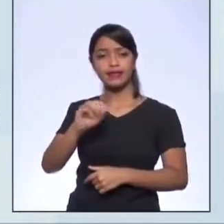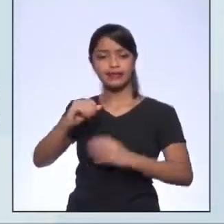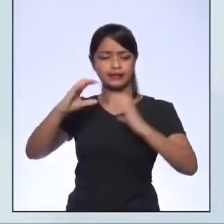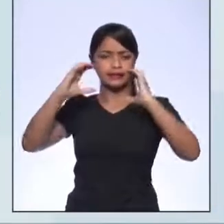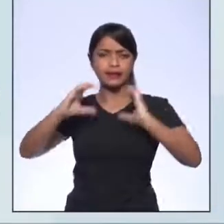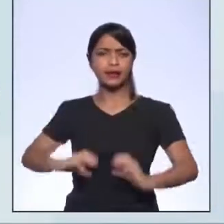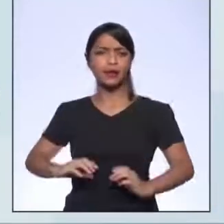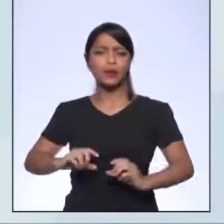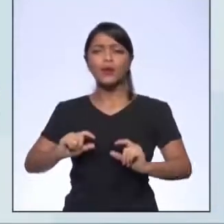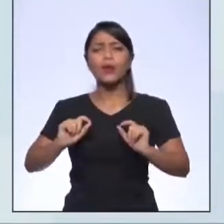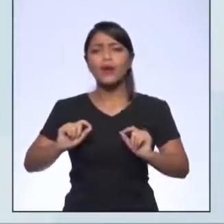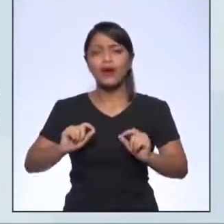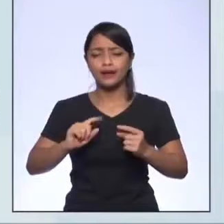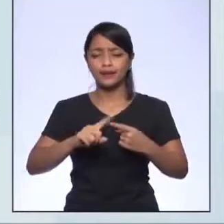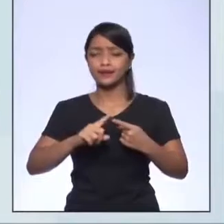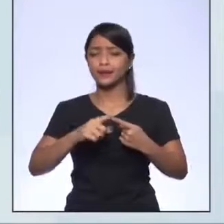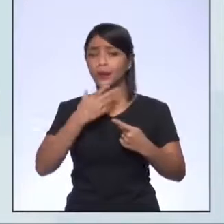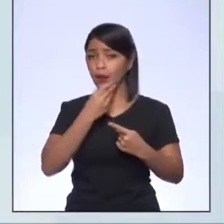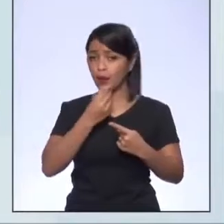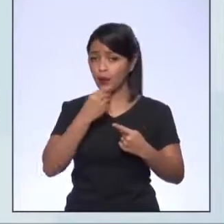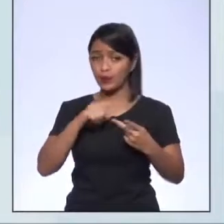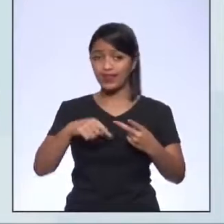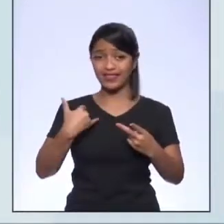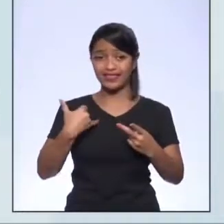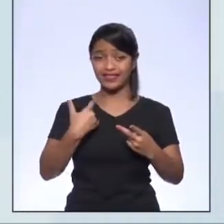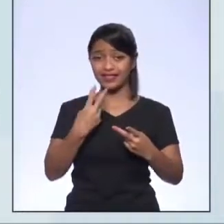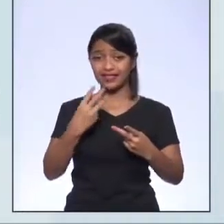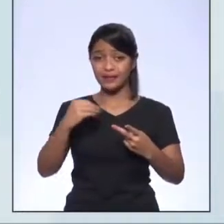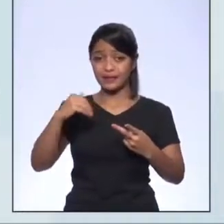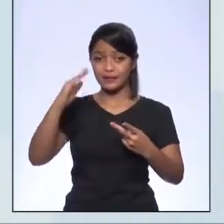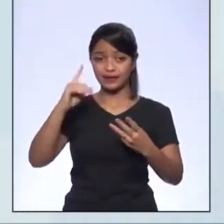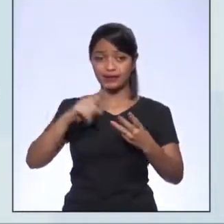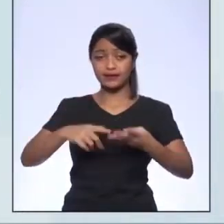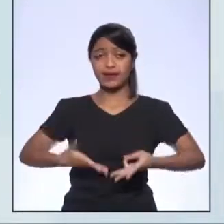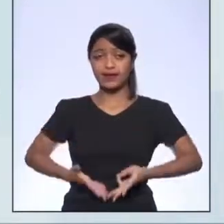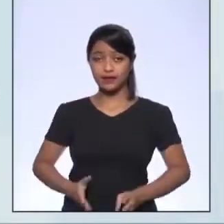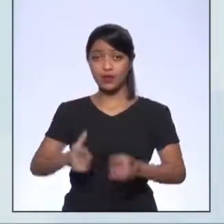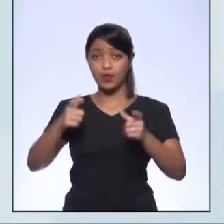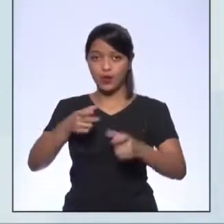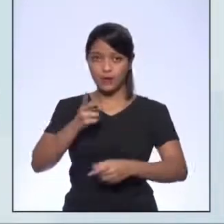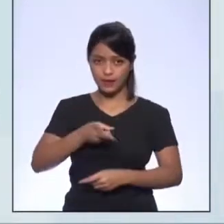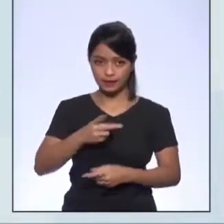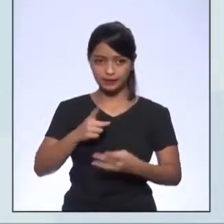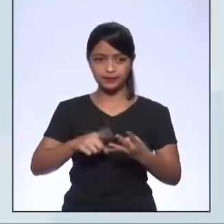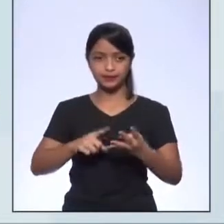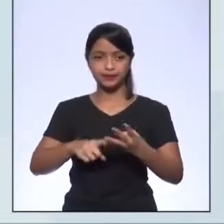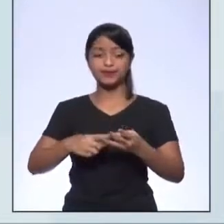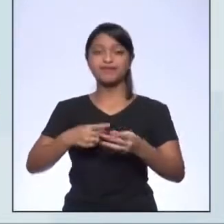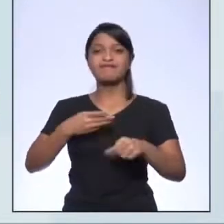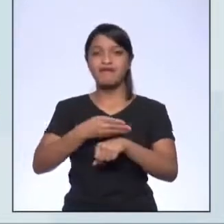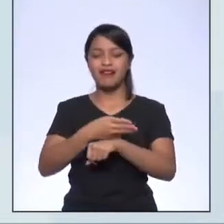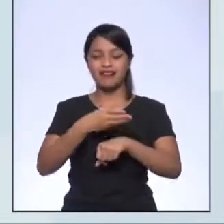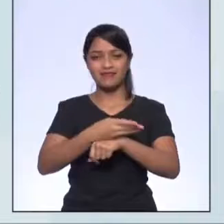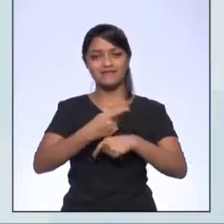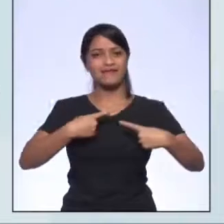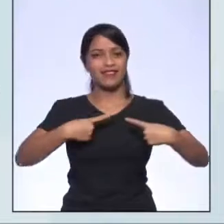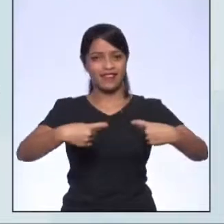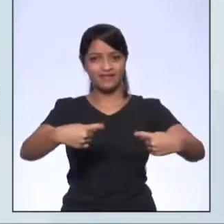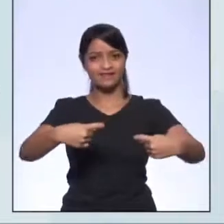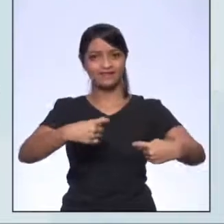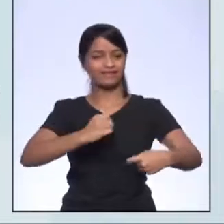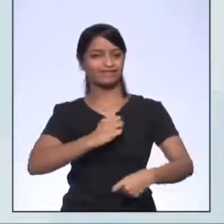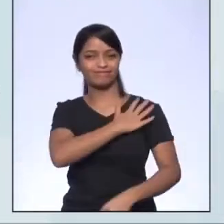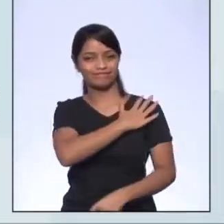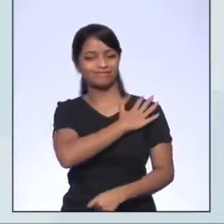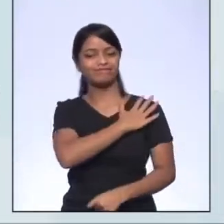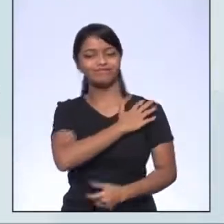Esparta. Homens, maiores de 30 anos, nascidos em Esparta, integrantes do exército. Lembram que nós falamos no